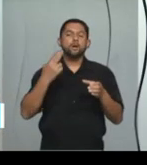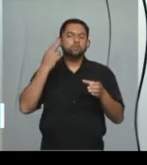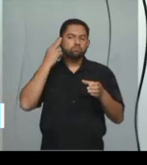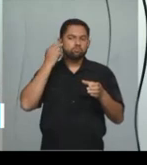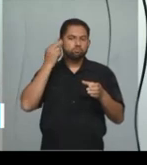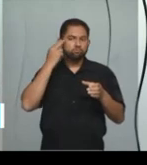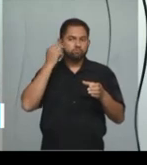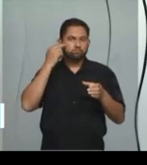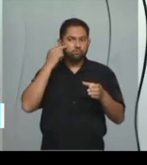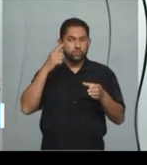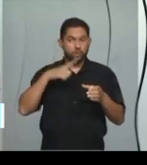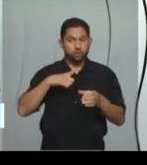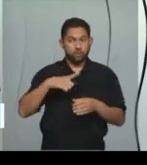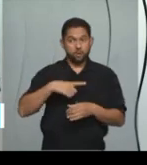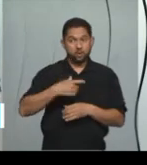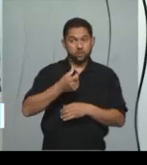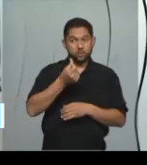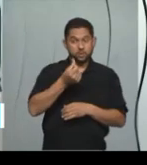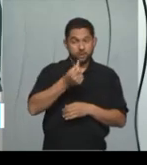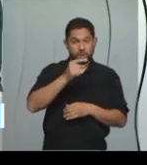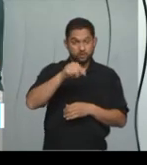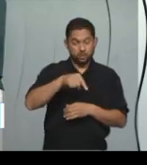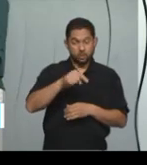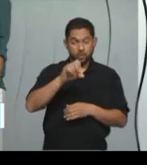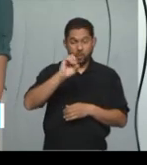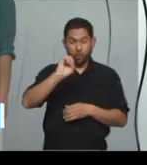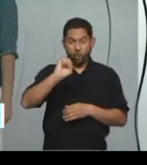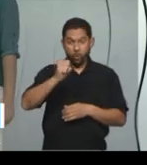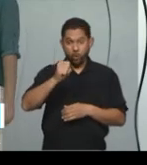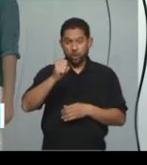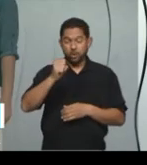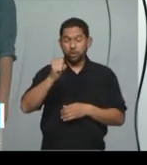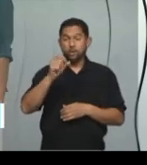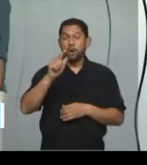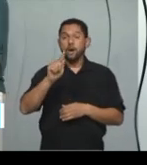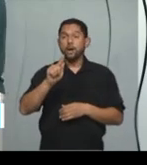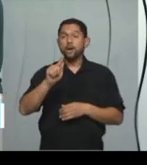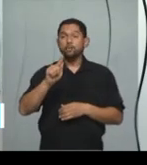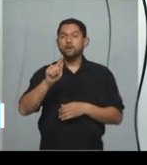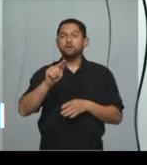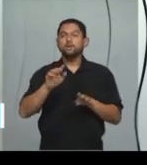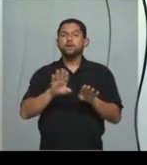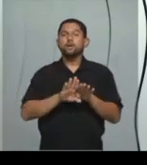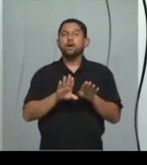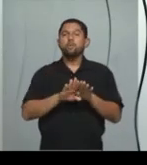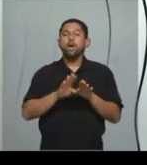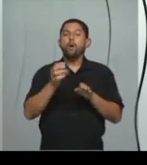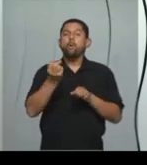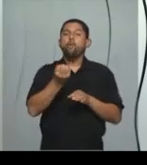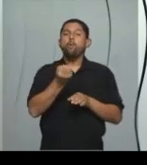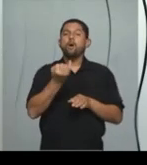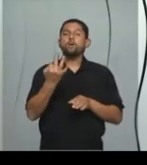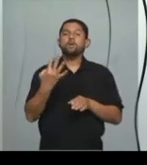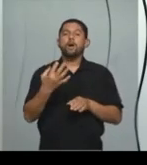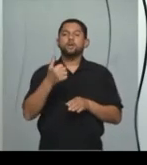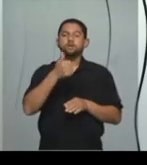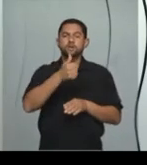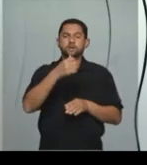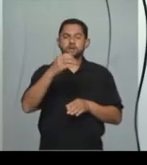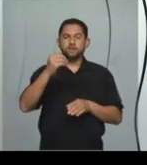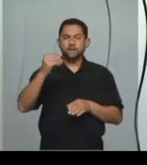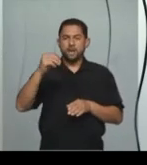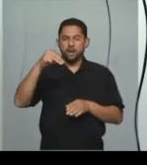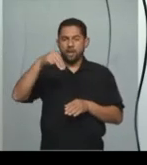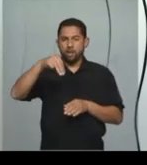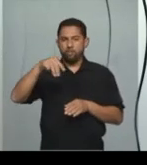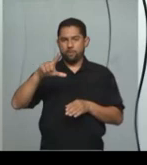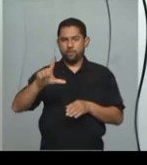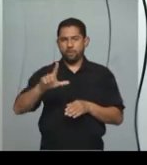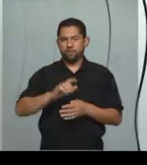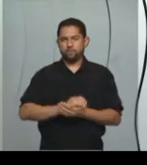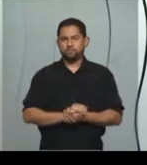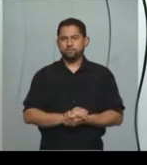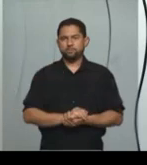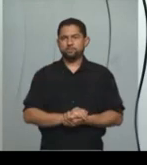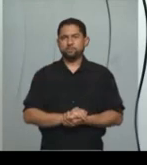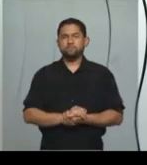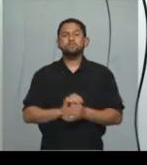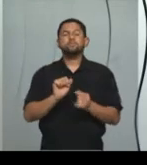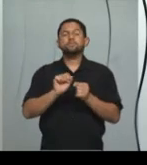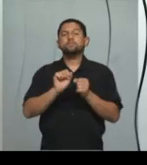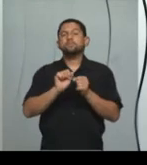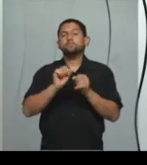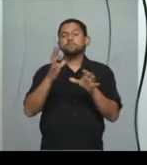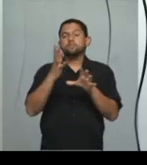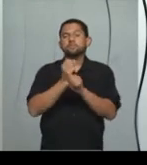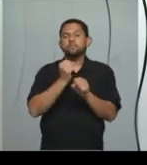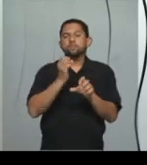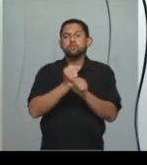eu tenho 6,8 gramas e um volume de 100 ml. Para fazermos esse cálculo, eu vou usar